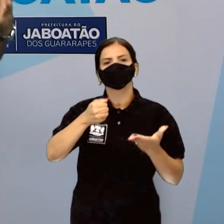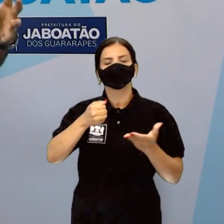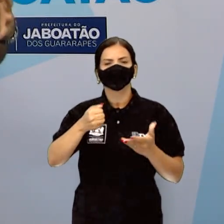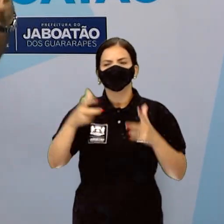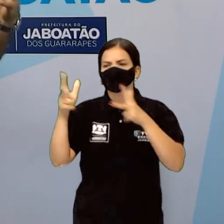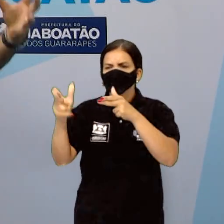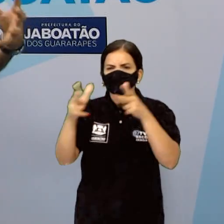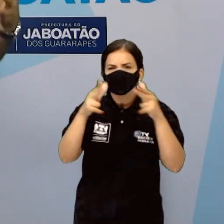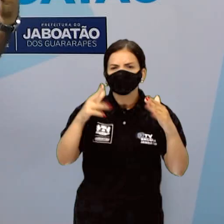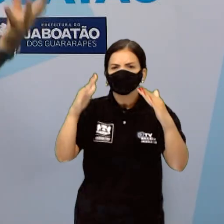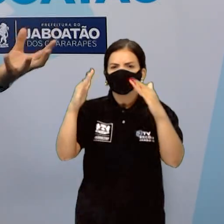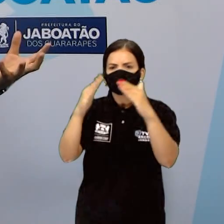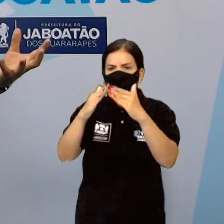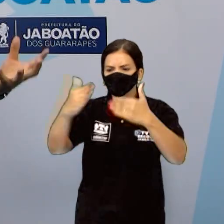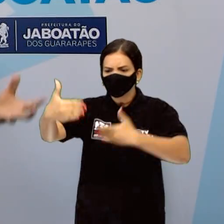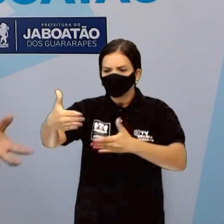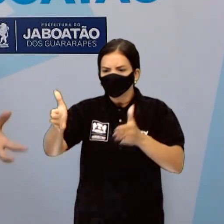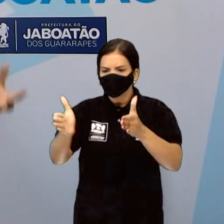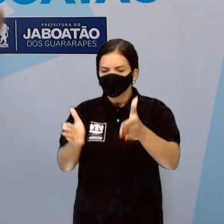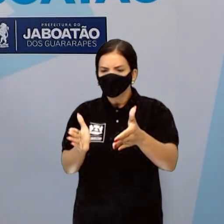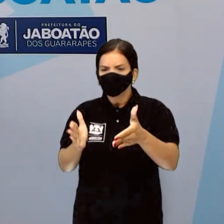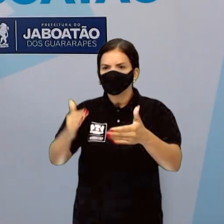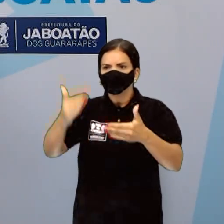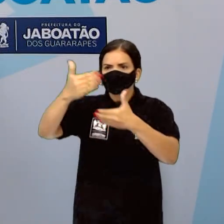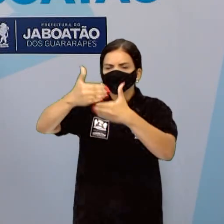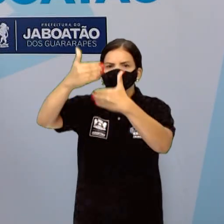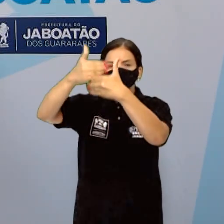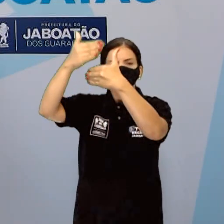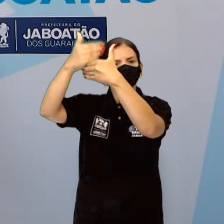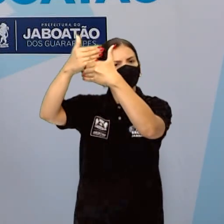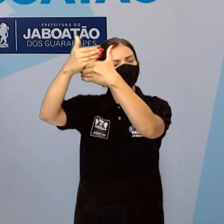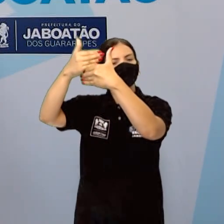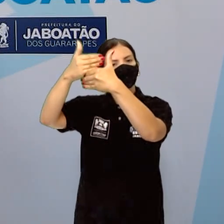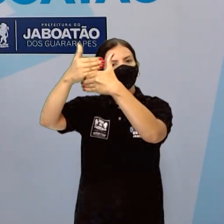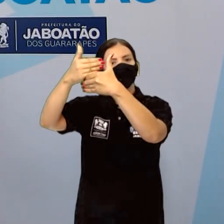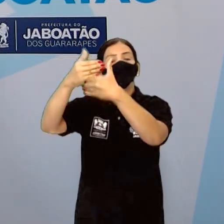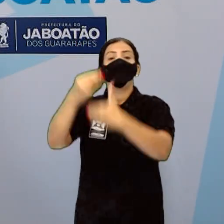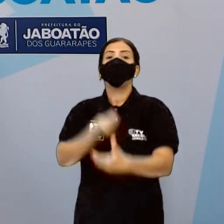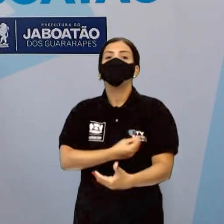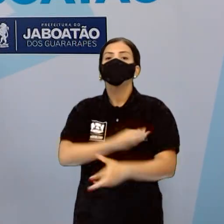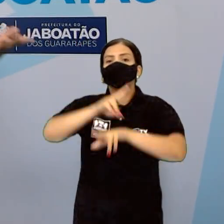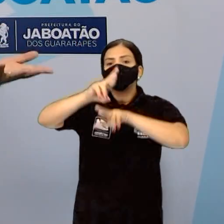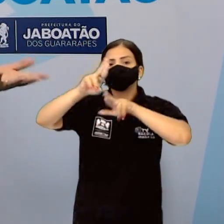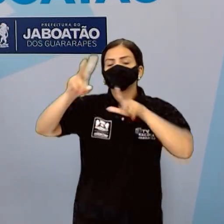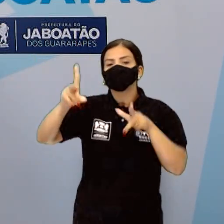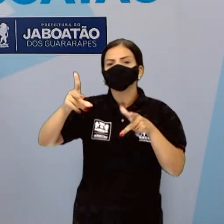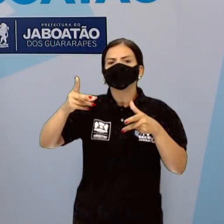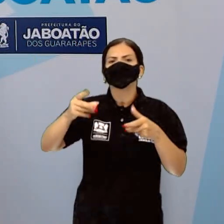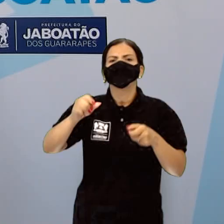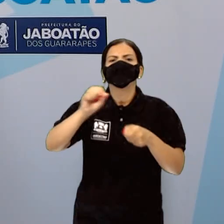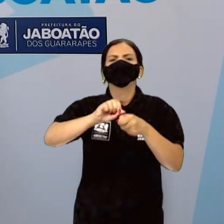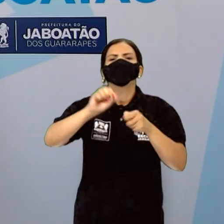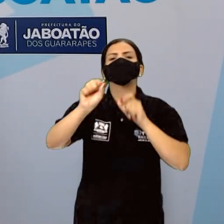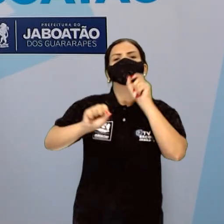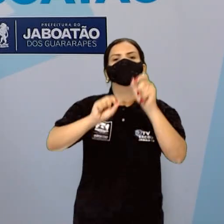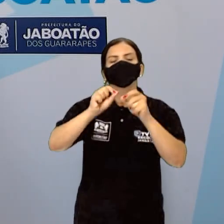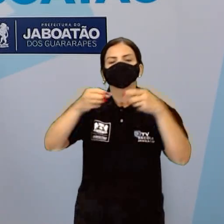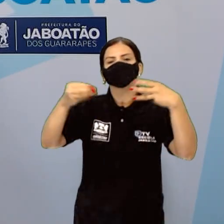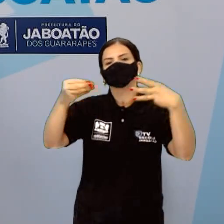nossas casas, as paredes são feitas de tijolos, o organismo de todos os seres vivos é feito de células, seja uma ou mais